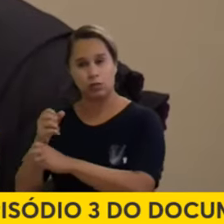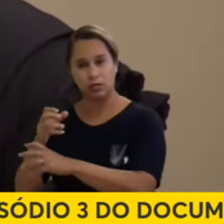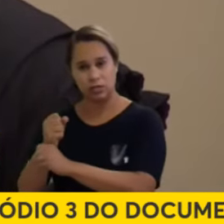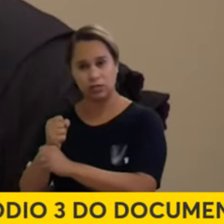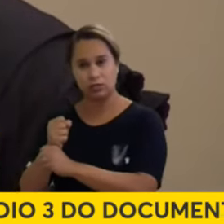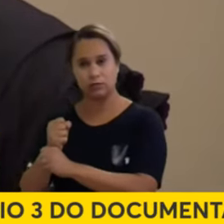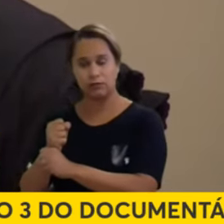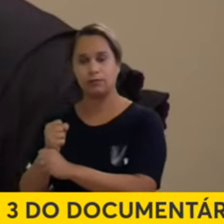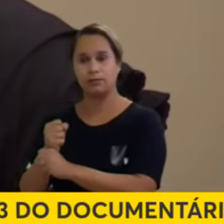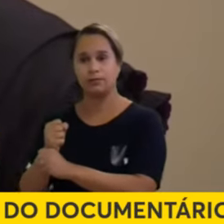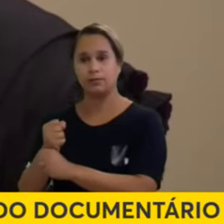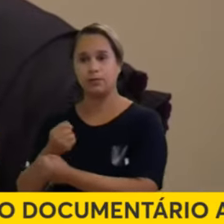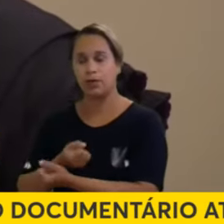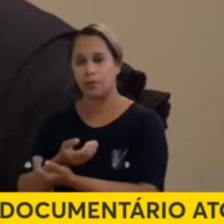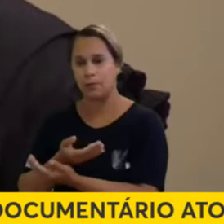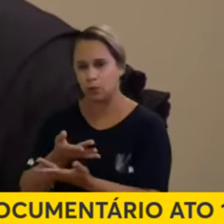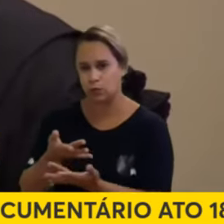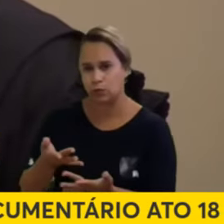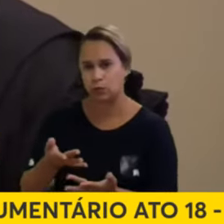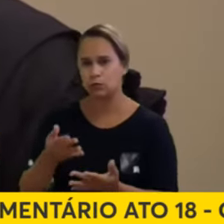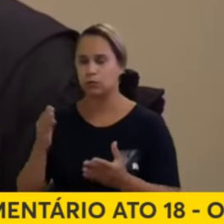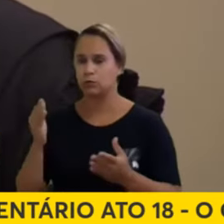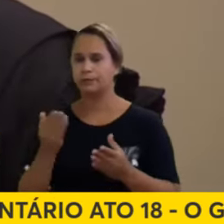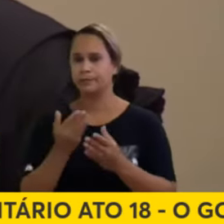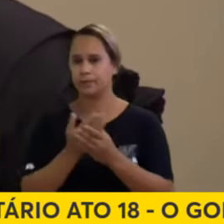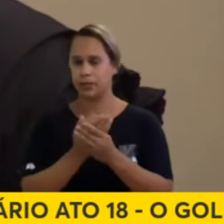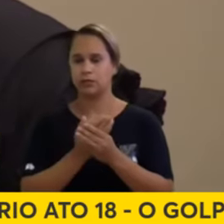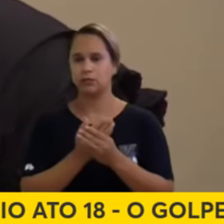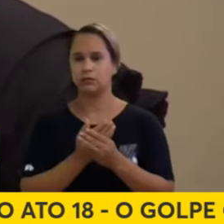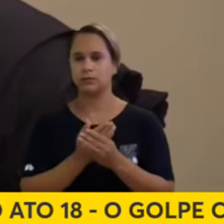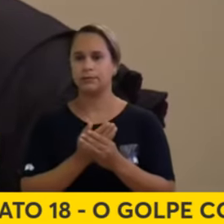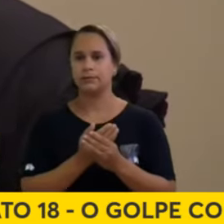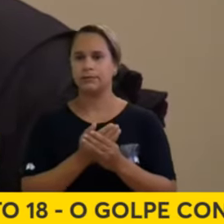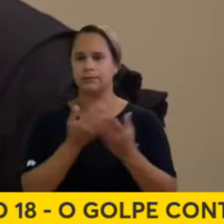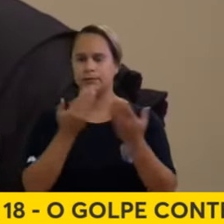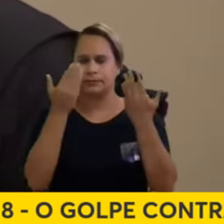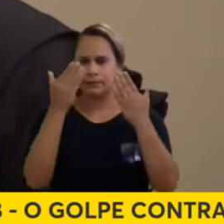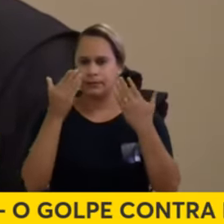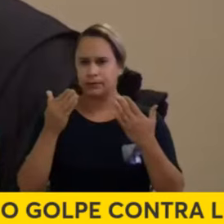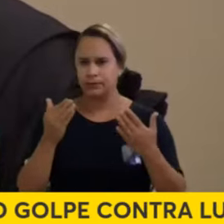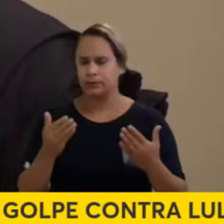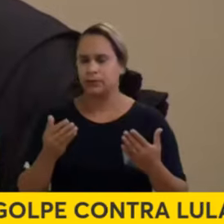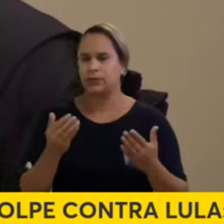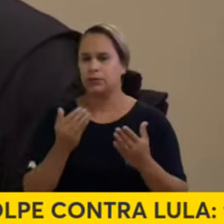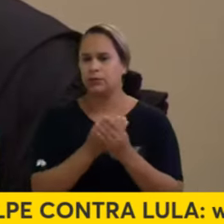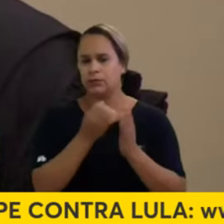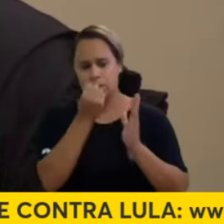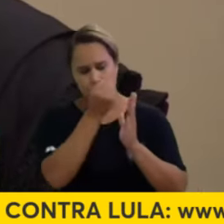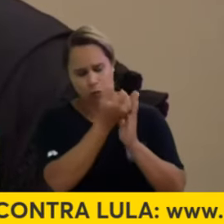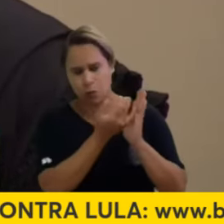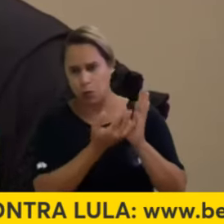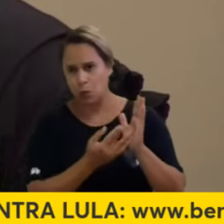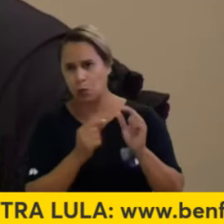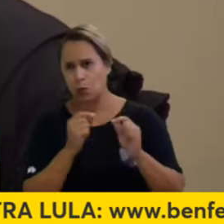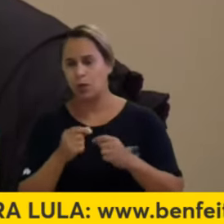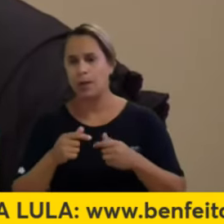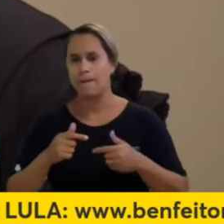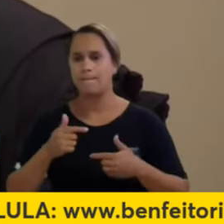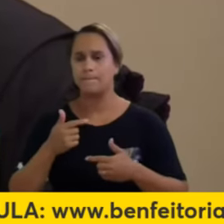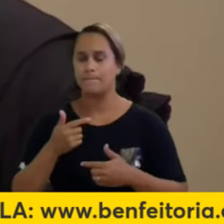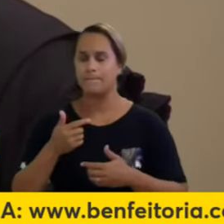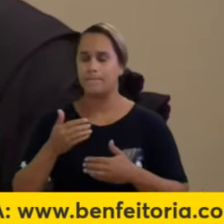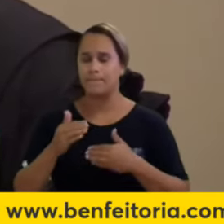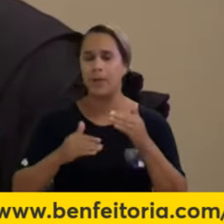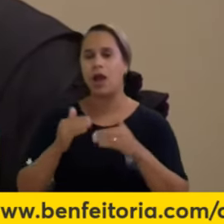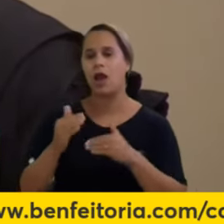em determinado pleito seu exame giz análise contextualizada da conduta que deve ser avaliada conforme as circunstâncias da prática a posição das pessoas envolvidas e